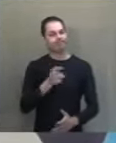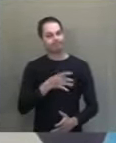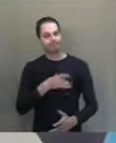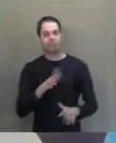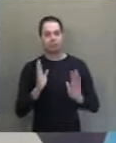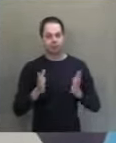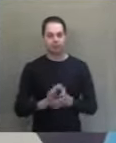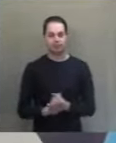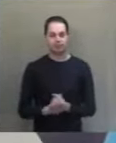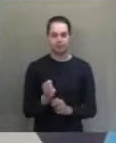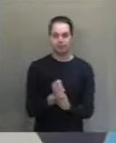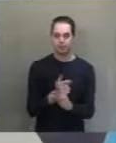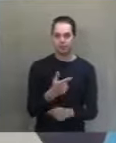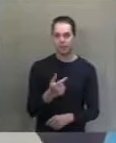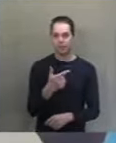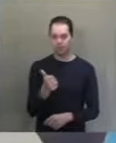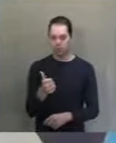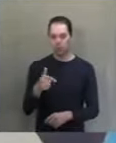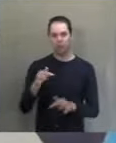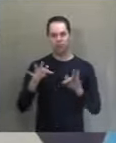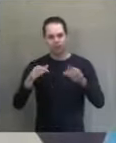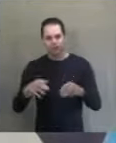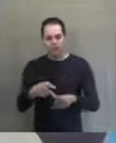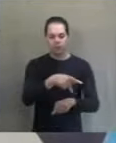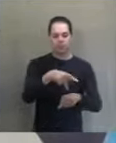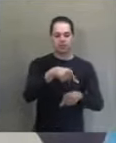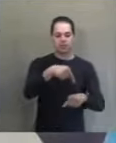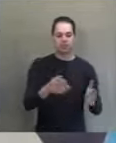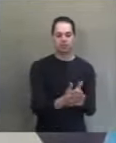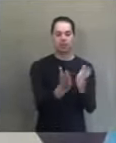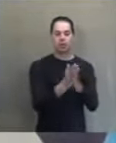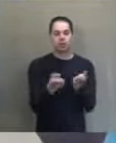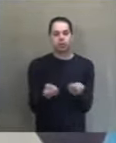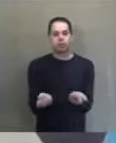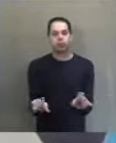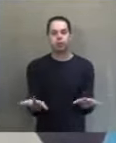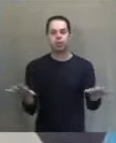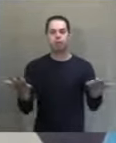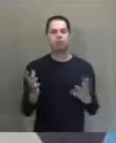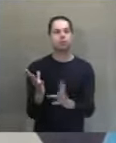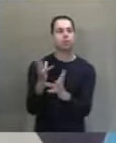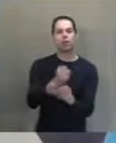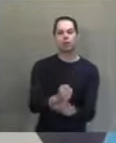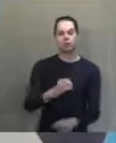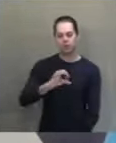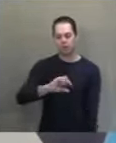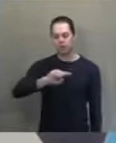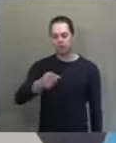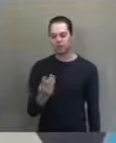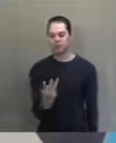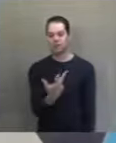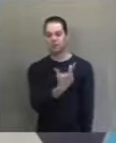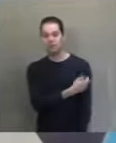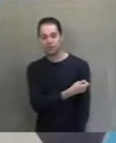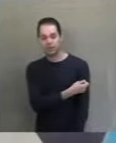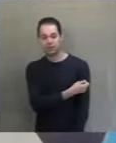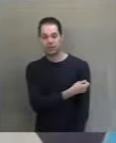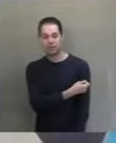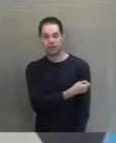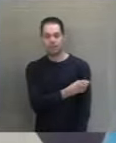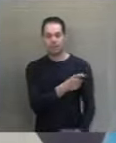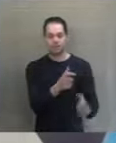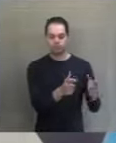de 2021, os países pobres tinham distribuído apenas 9,3 vacina para